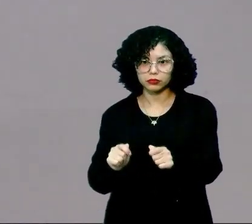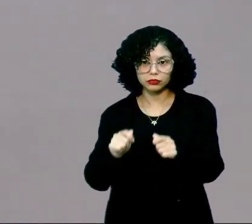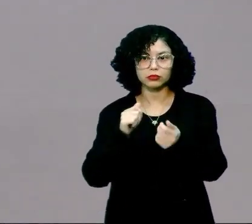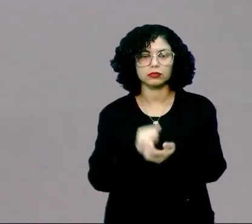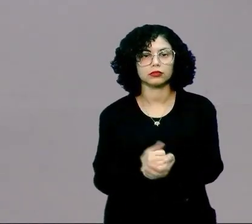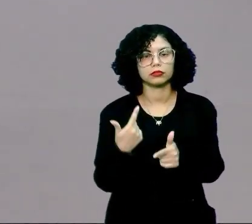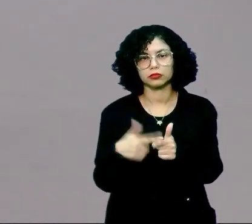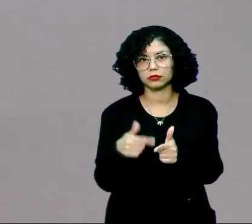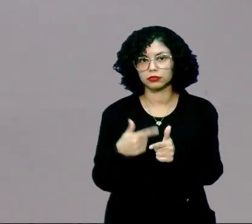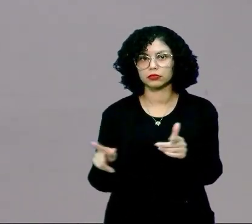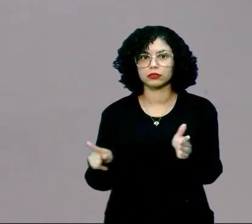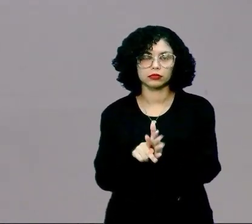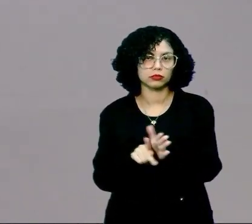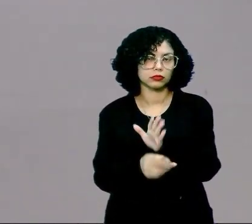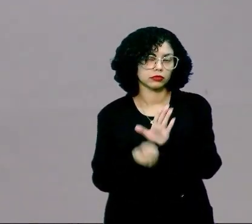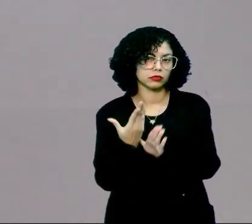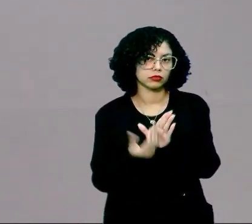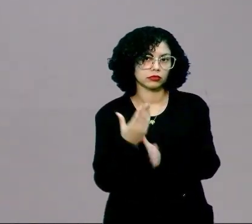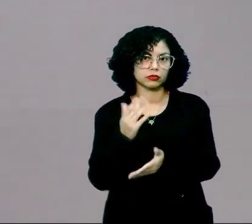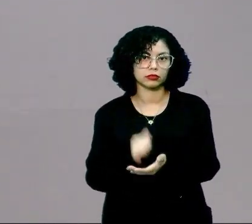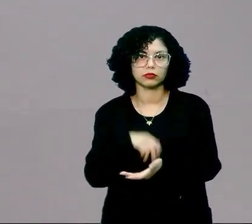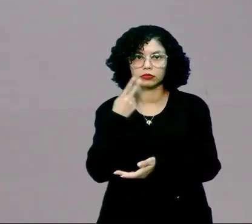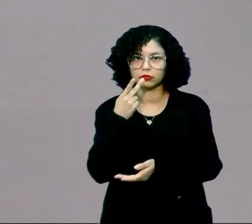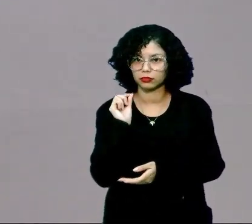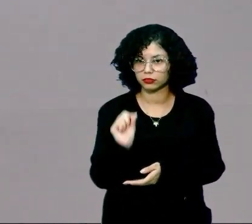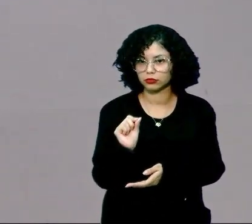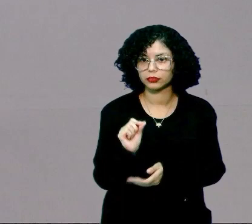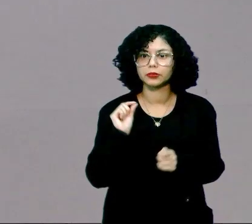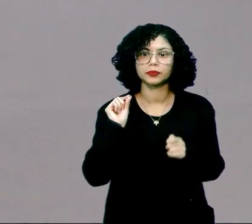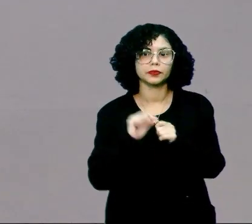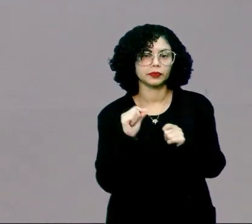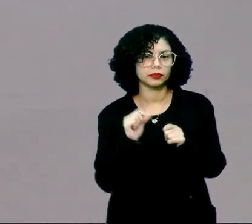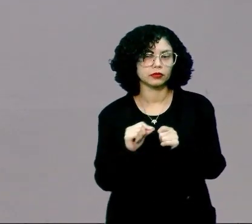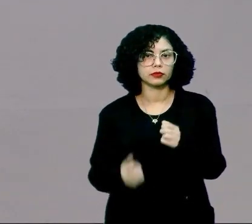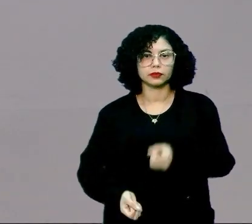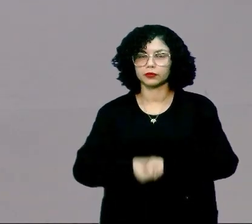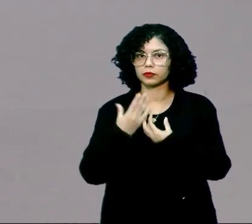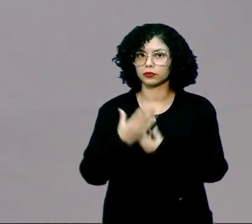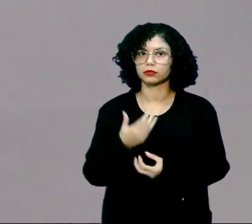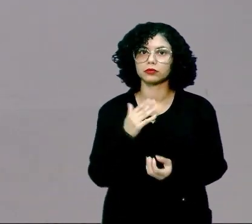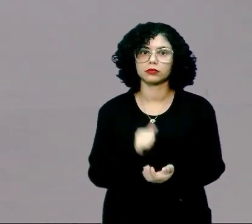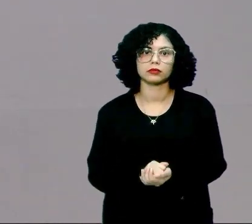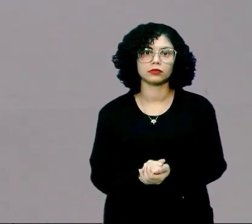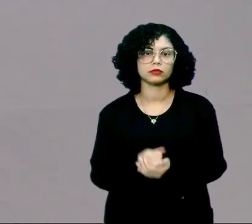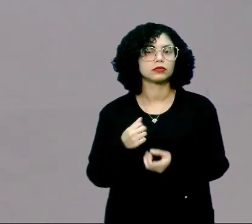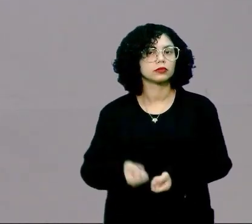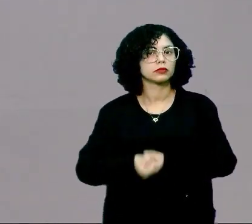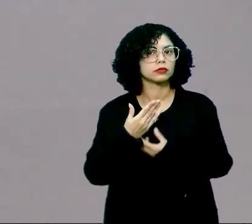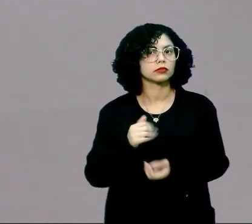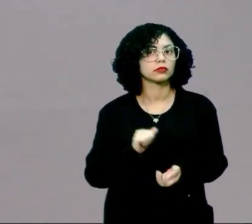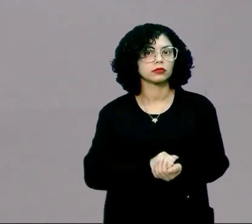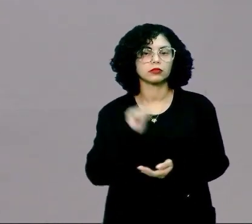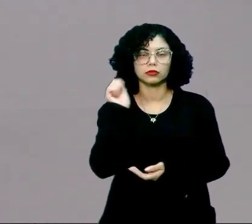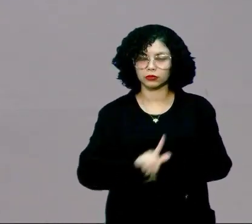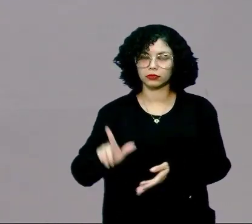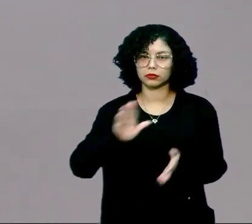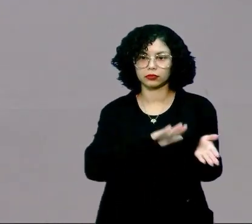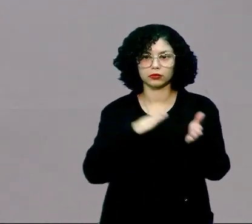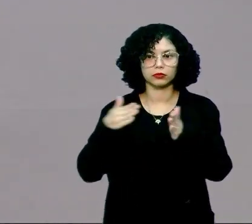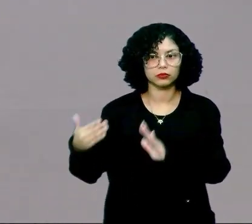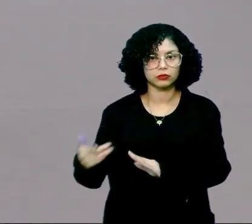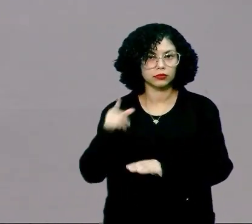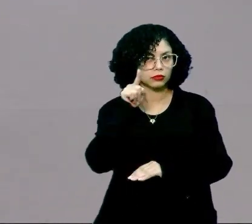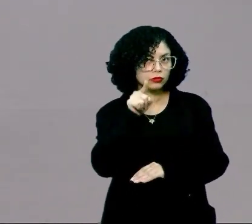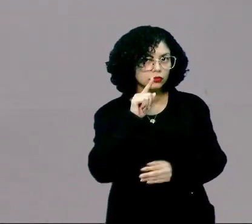essas problemáticas dentro da produção. Então, ele fala desse fazer poético, dessa produção literária, e a partir